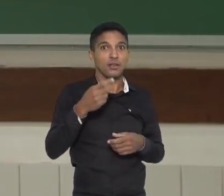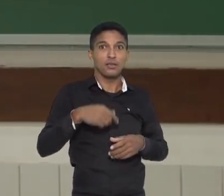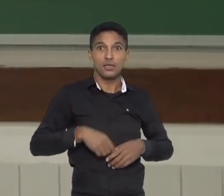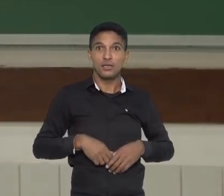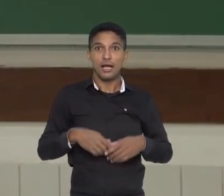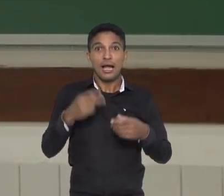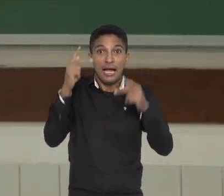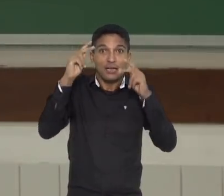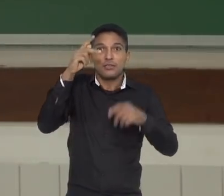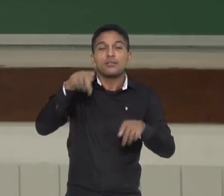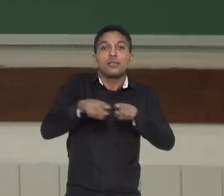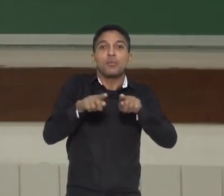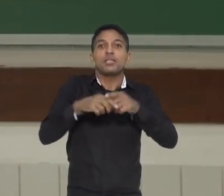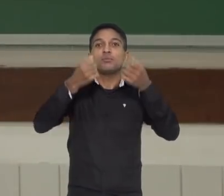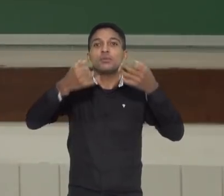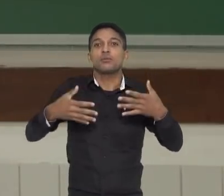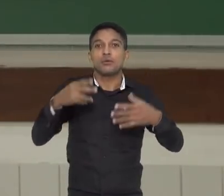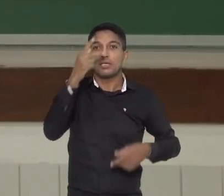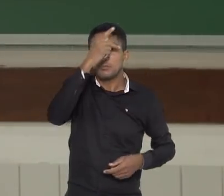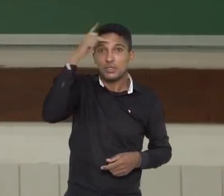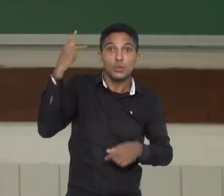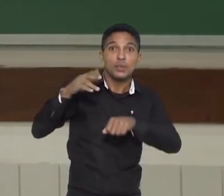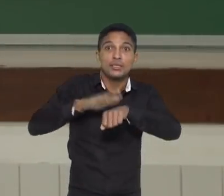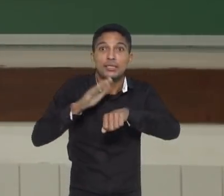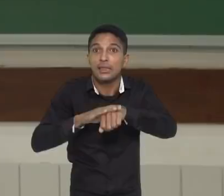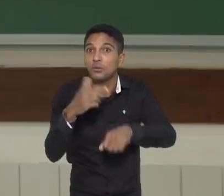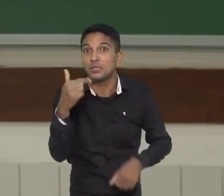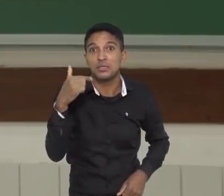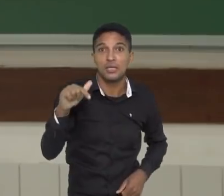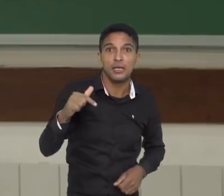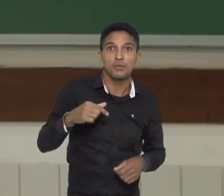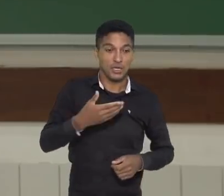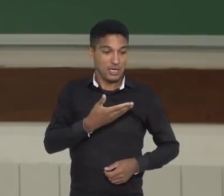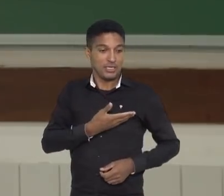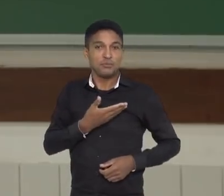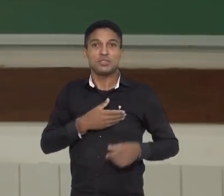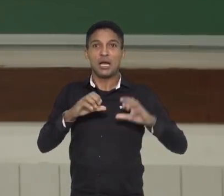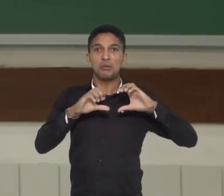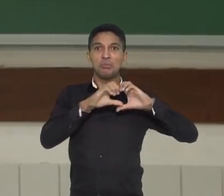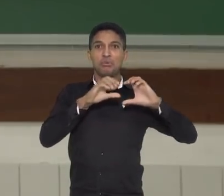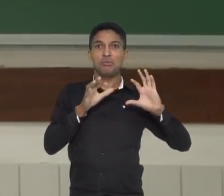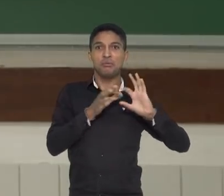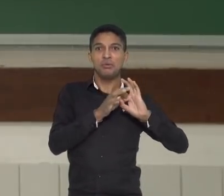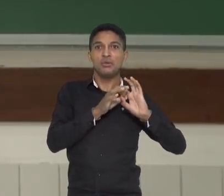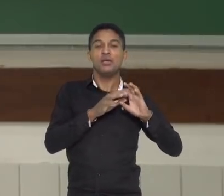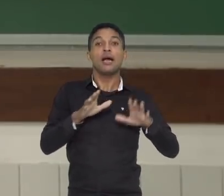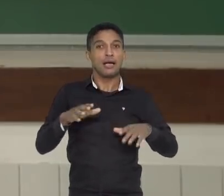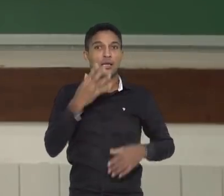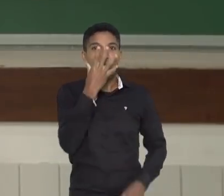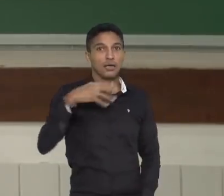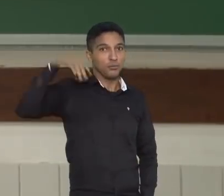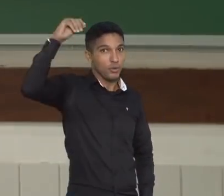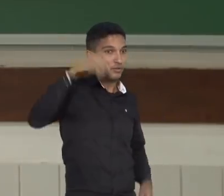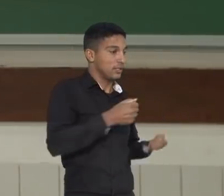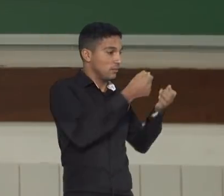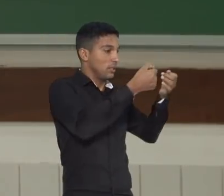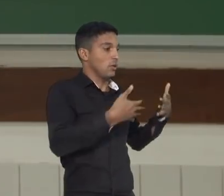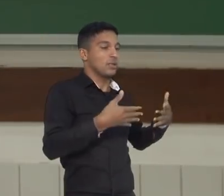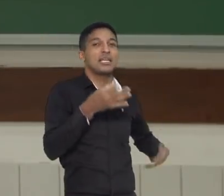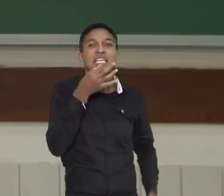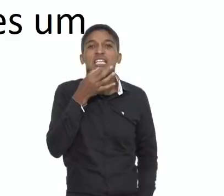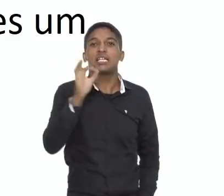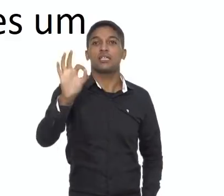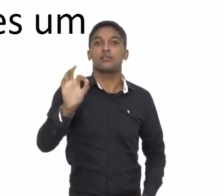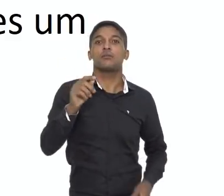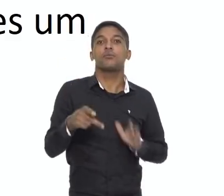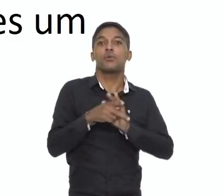E aí ela vai explicar uma coisa para ele, que é uma crítica aos homens, lembram? Ela vai dizer,